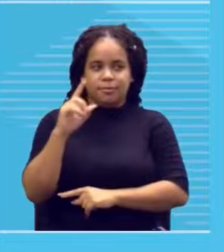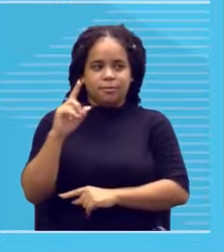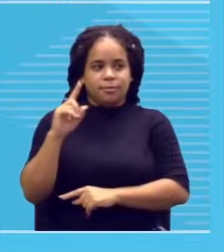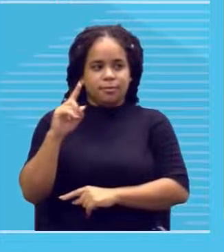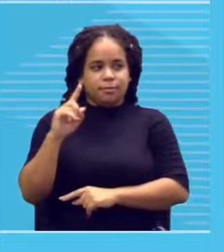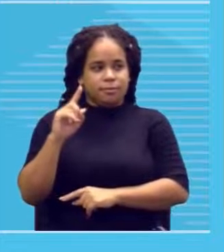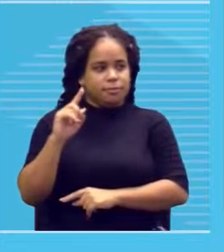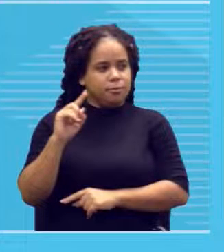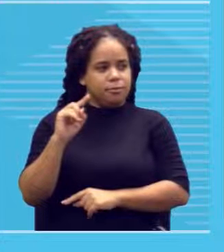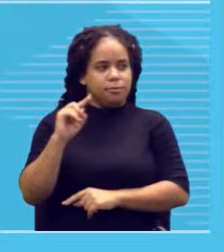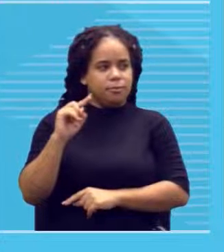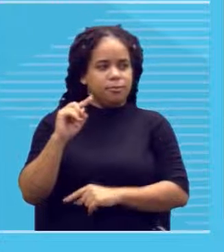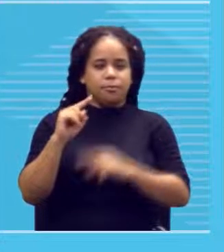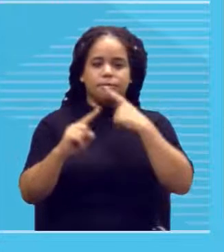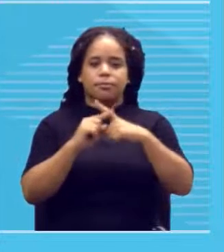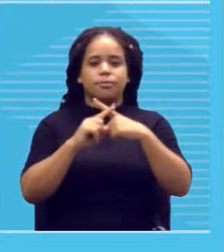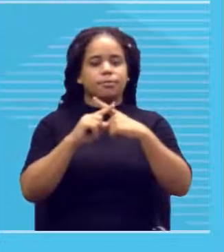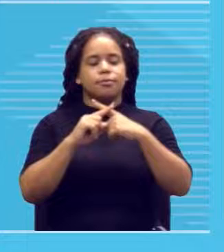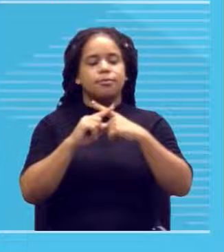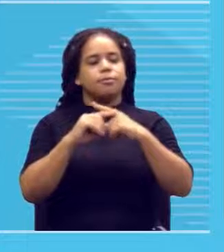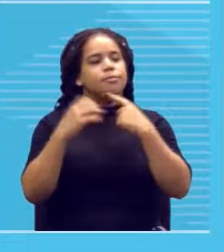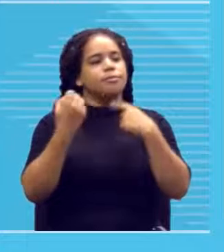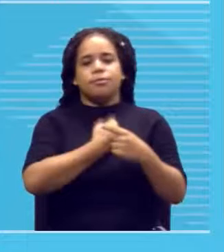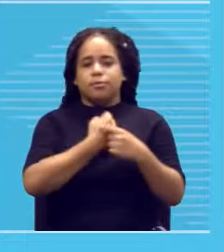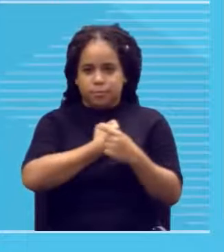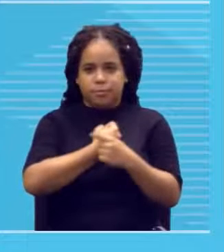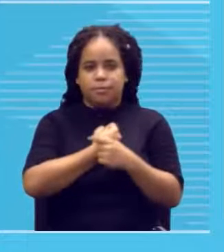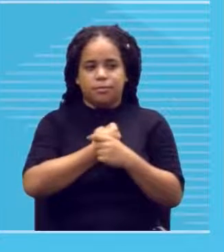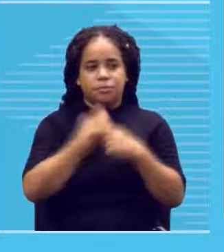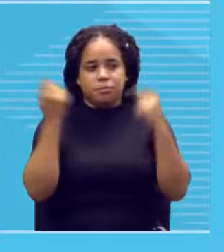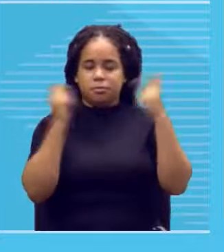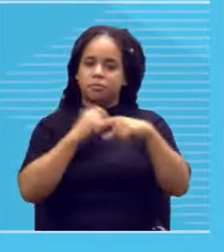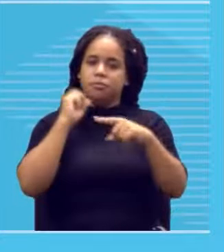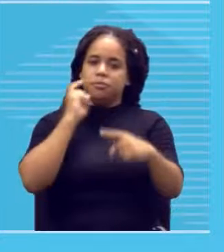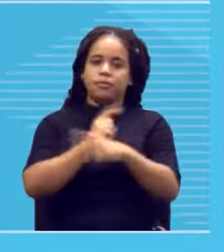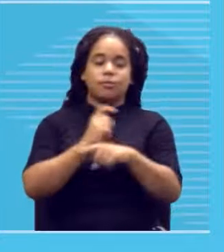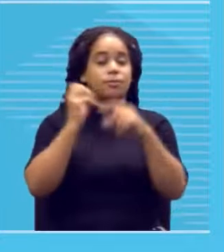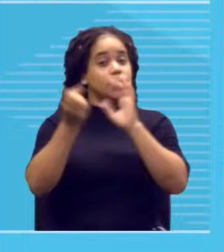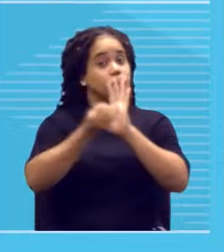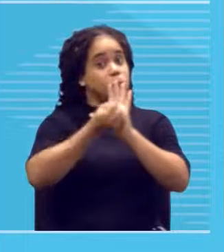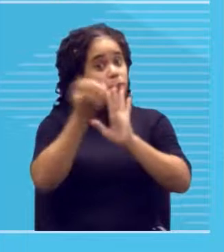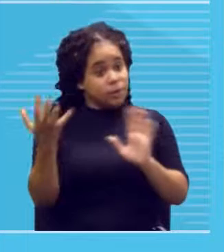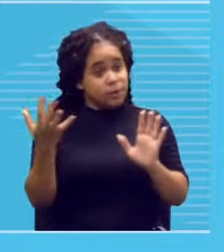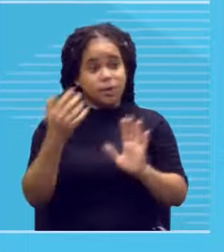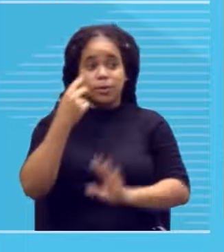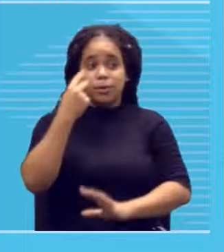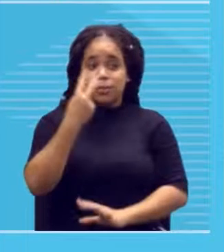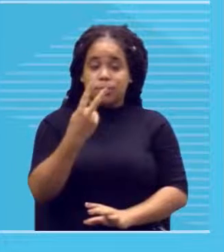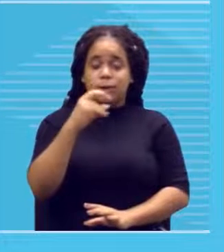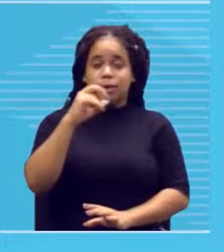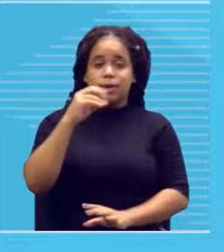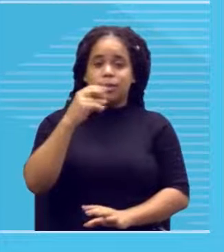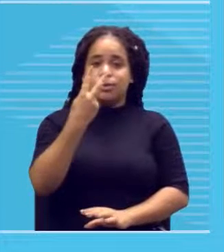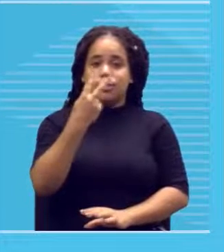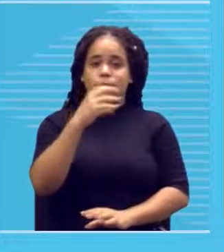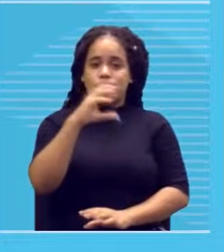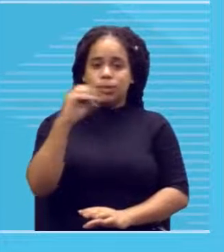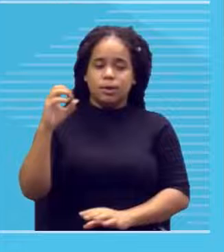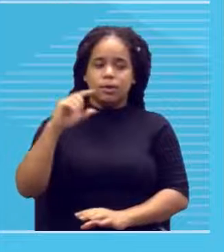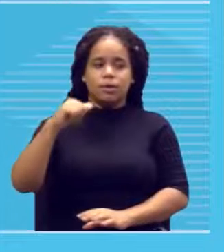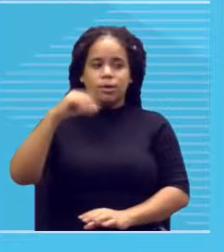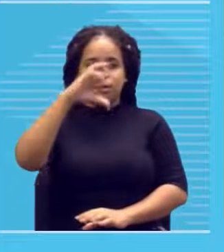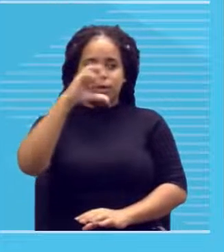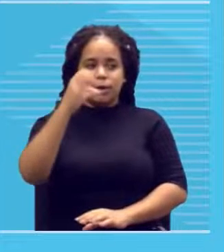dá 200,96 cm quadrados olha aí ó 200,96